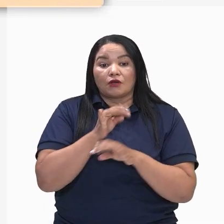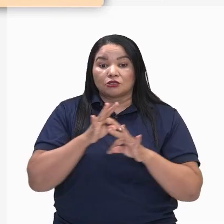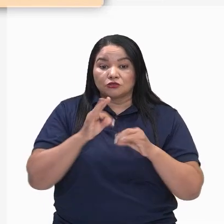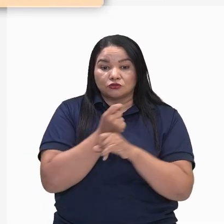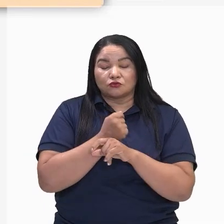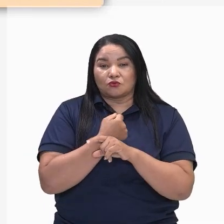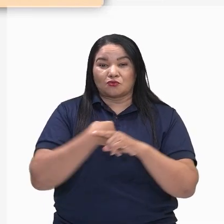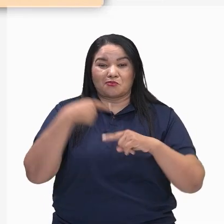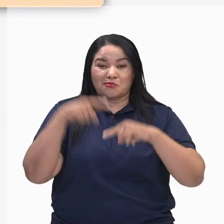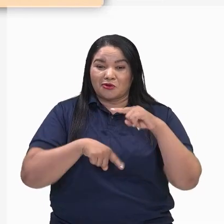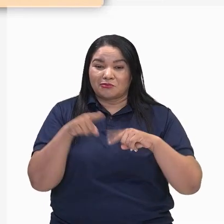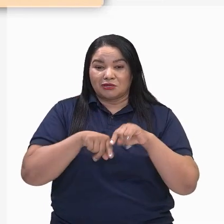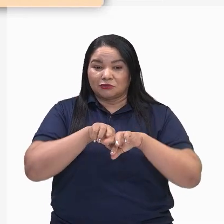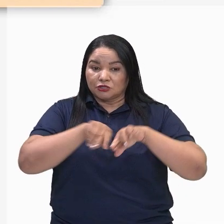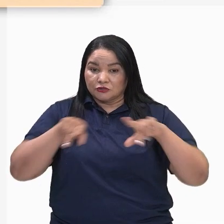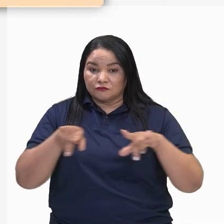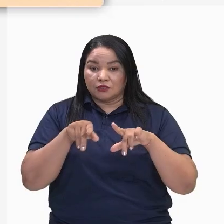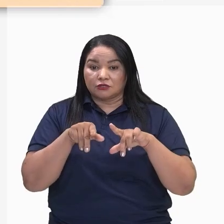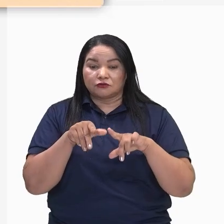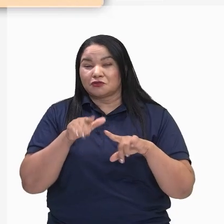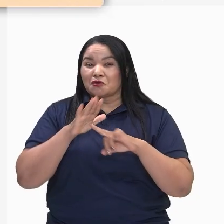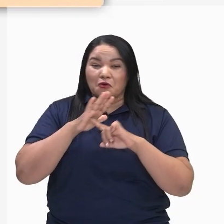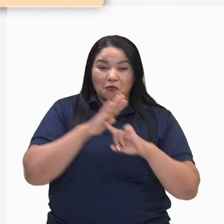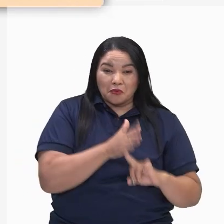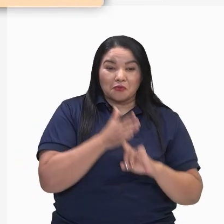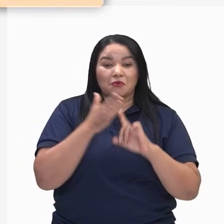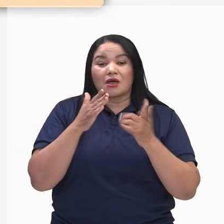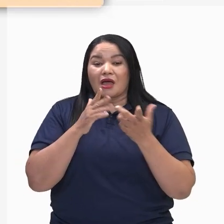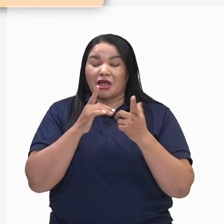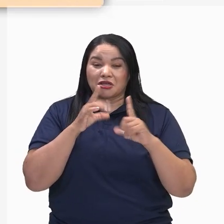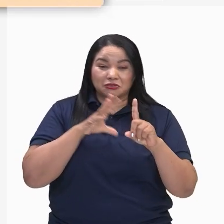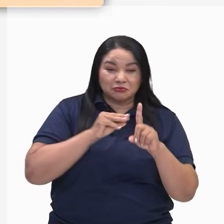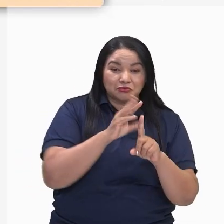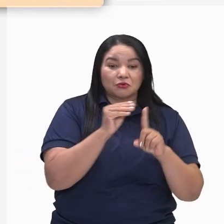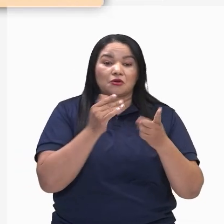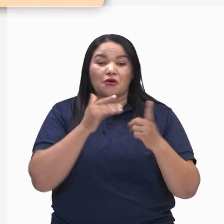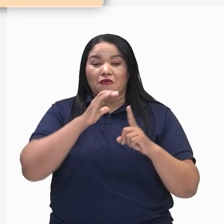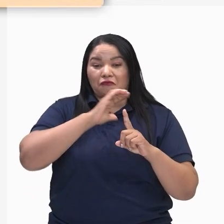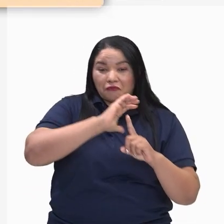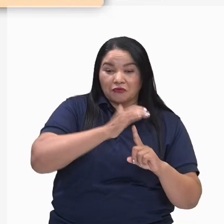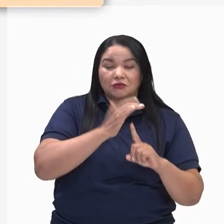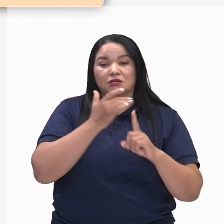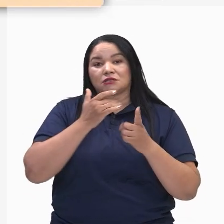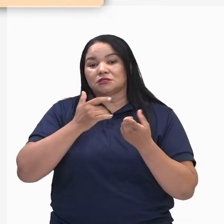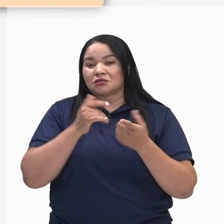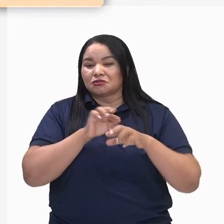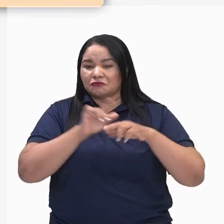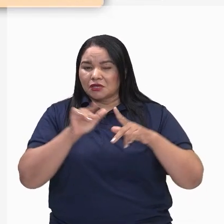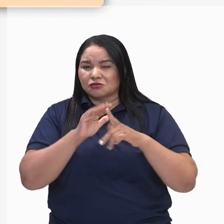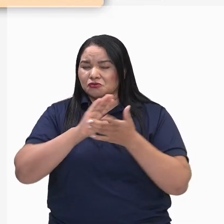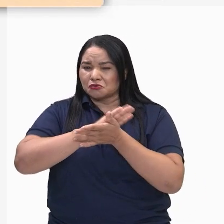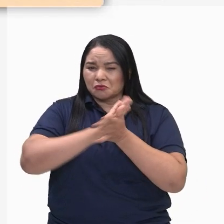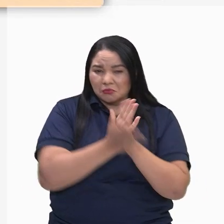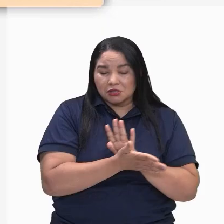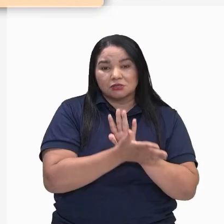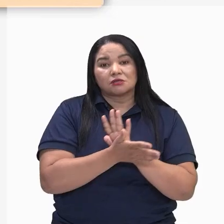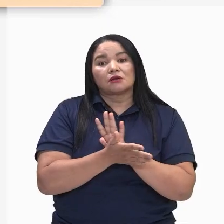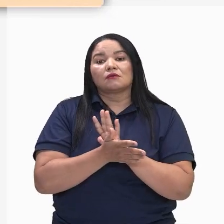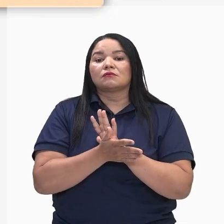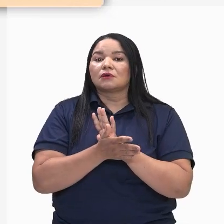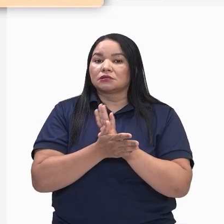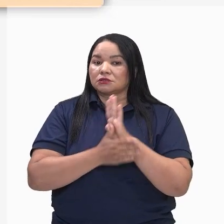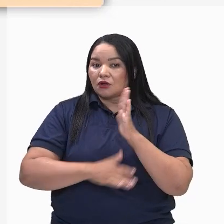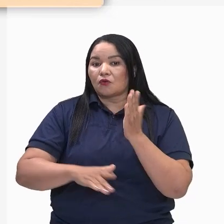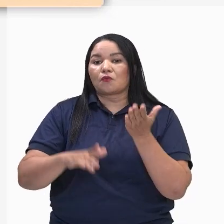de negligência, discriminação, exploração, violência, crueldade e opressão. Então, esse artigo está bem